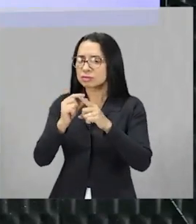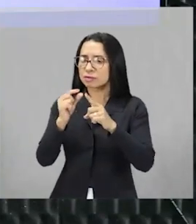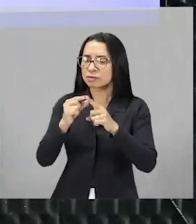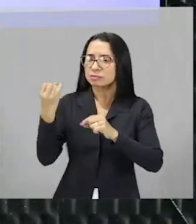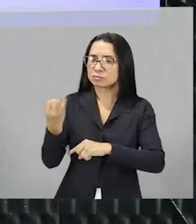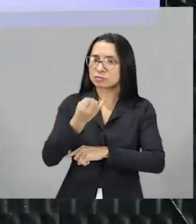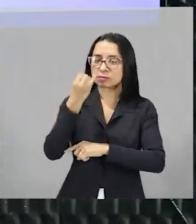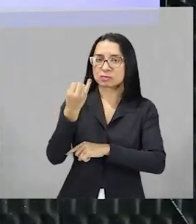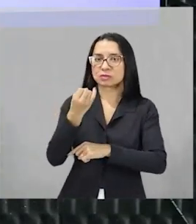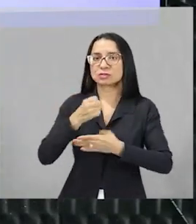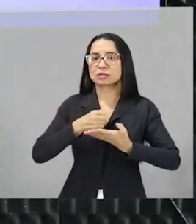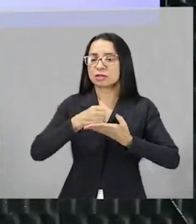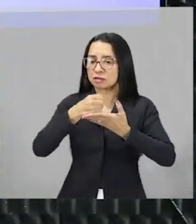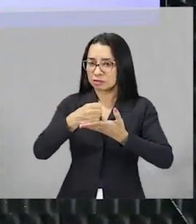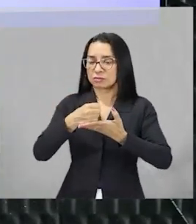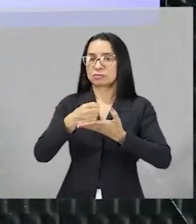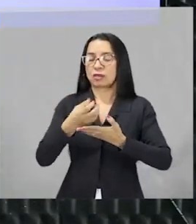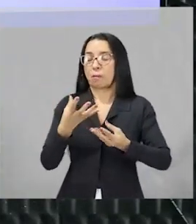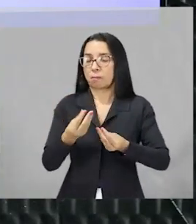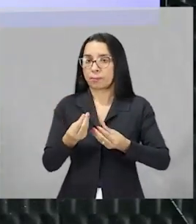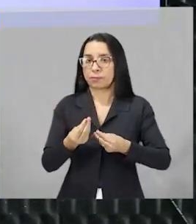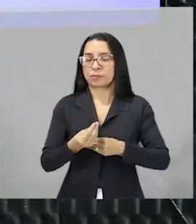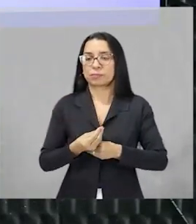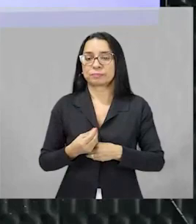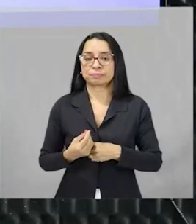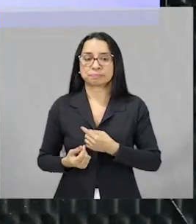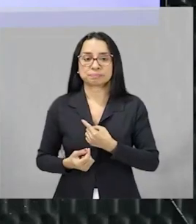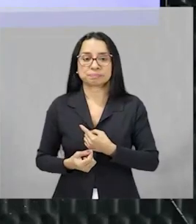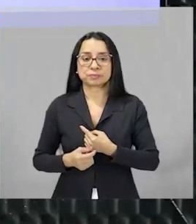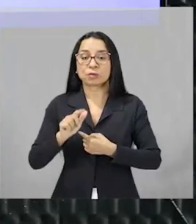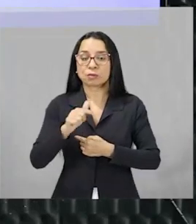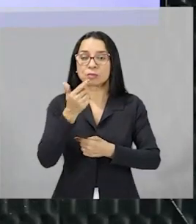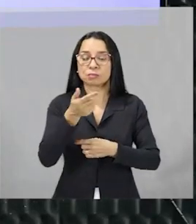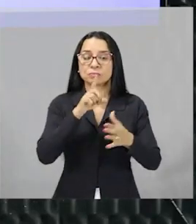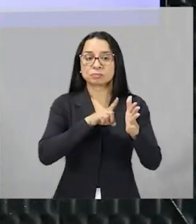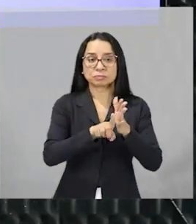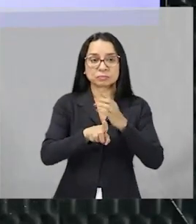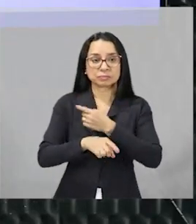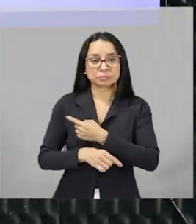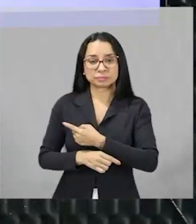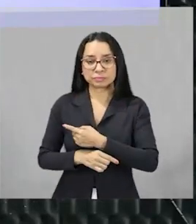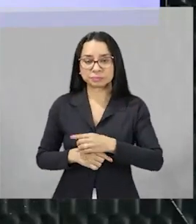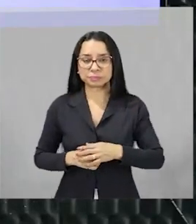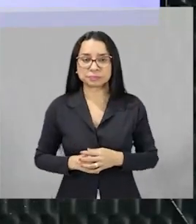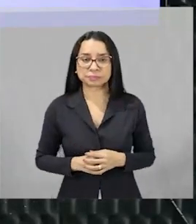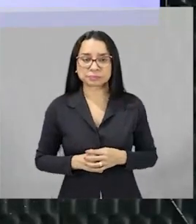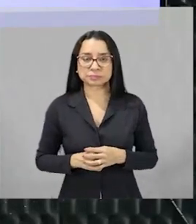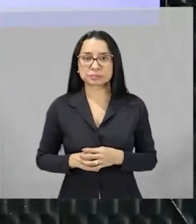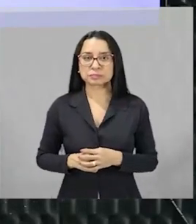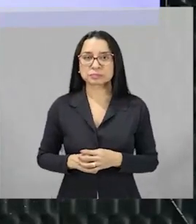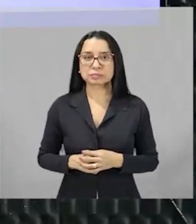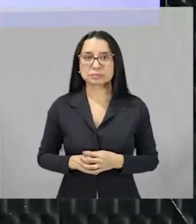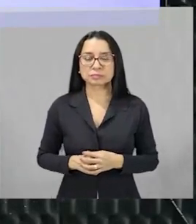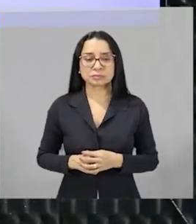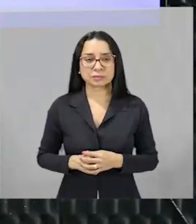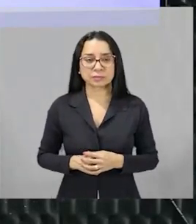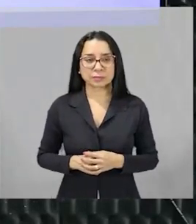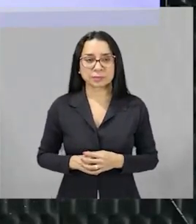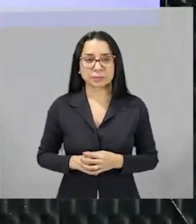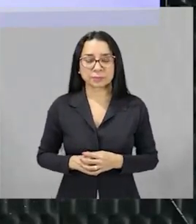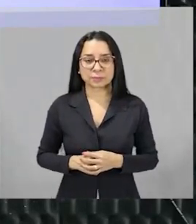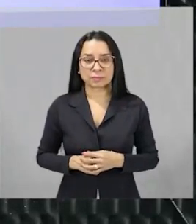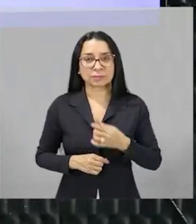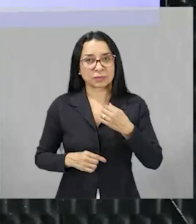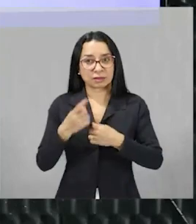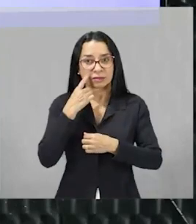que isso te ajuda bastante. Bora evoluir, bora responder mais uma questão. Questão do Enem 2020. Tu